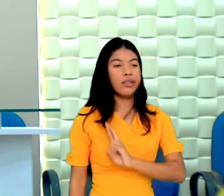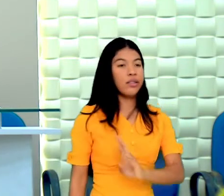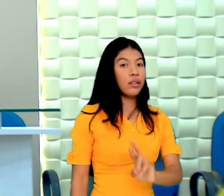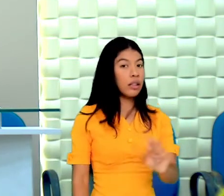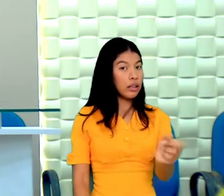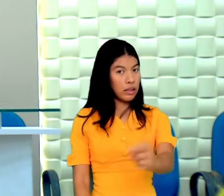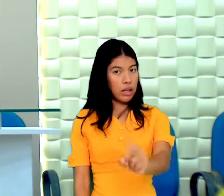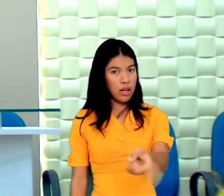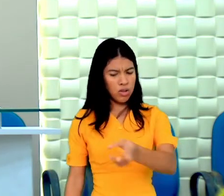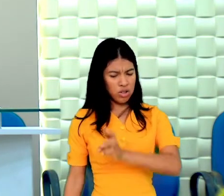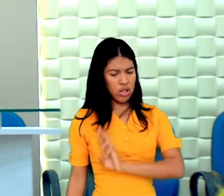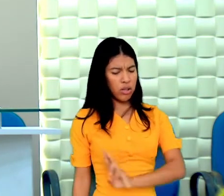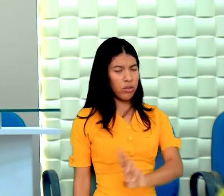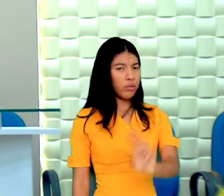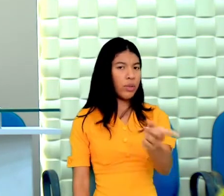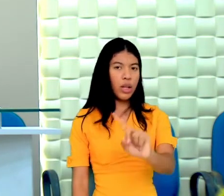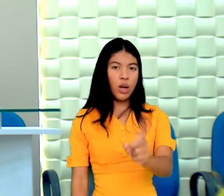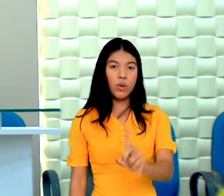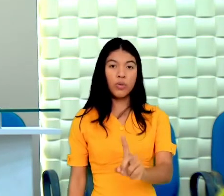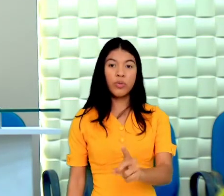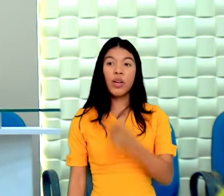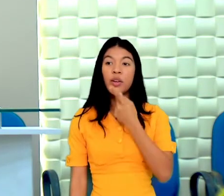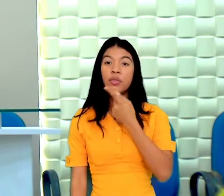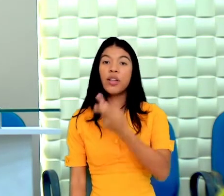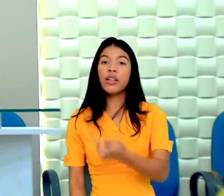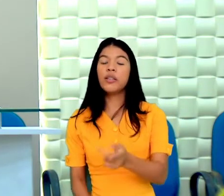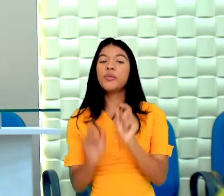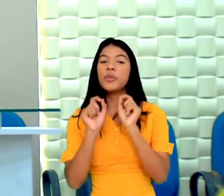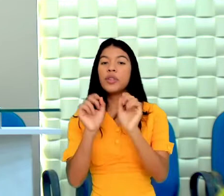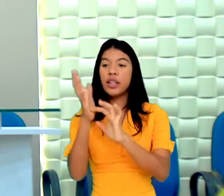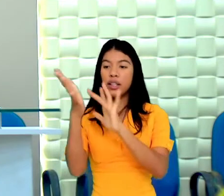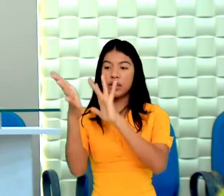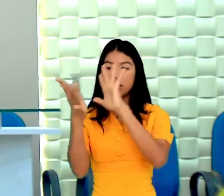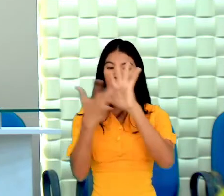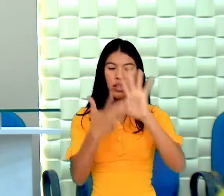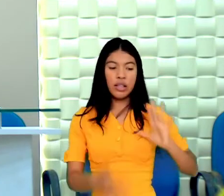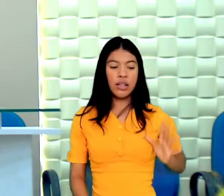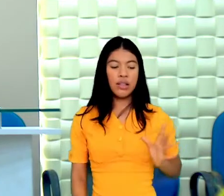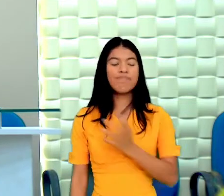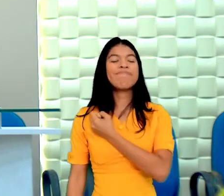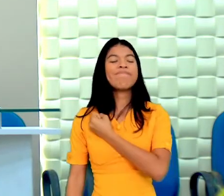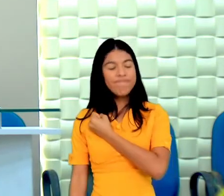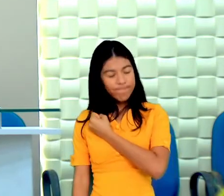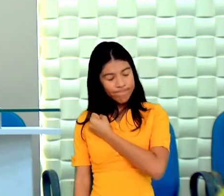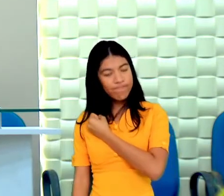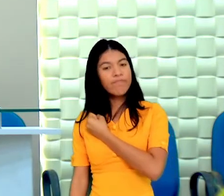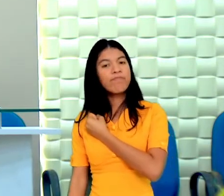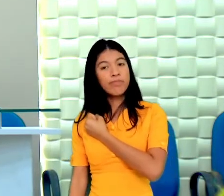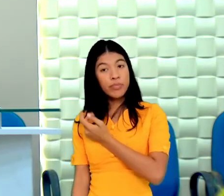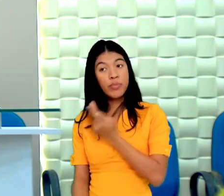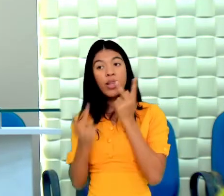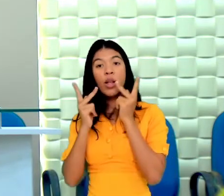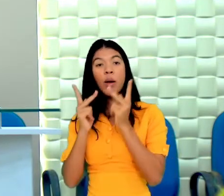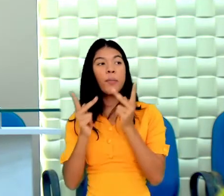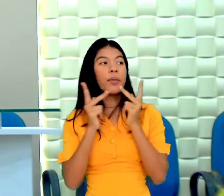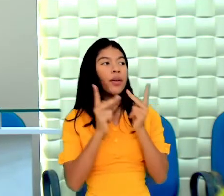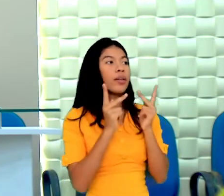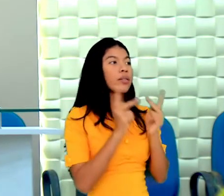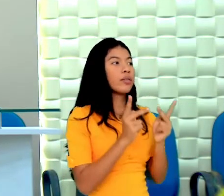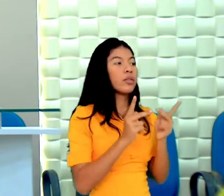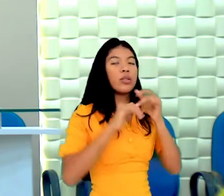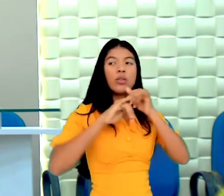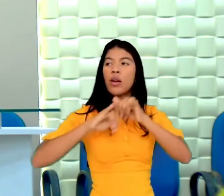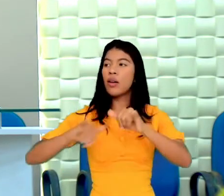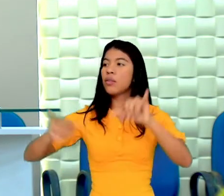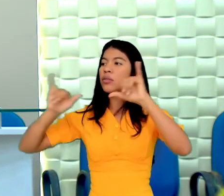nós falamos é de Jesus e da sua salvação, é disso que nós falamos. Quando